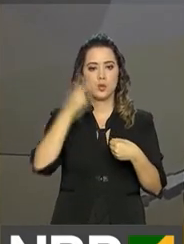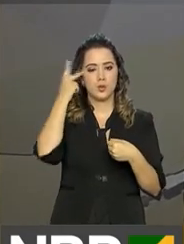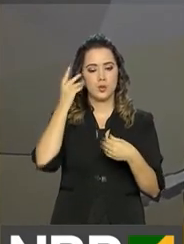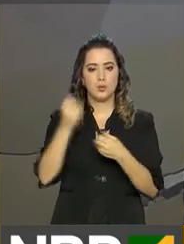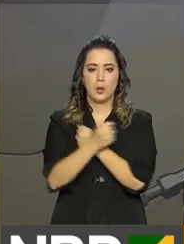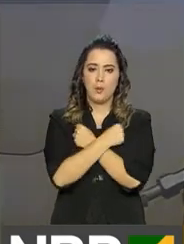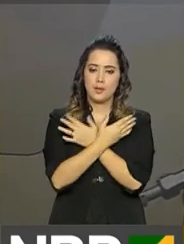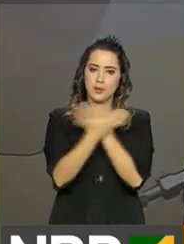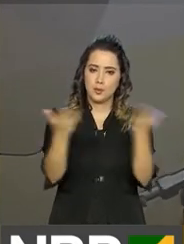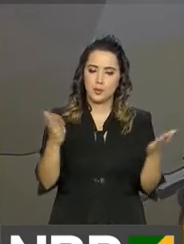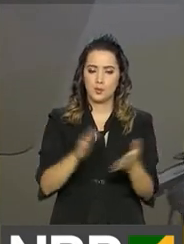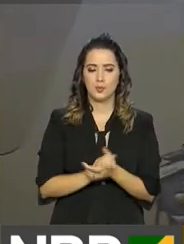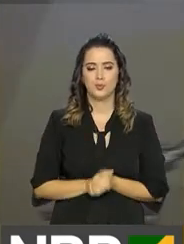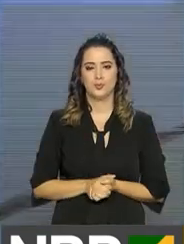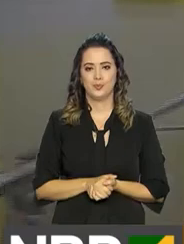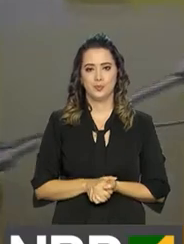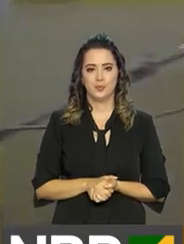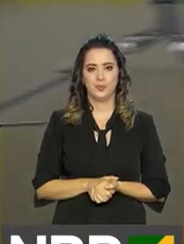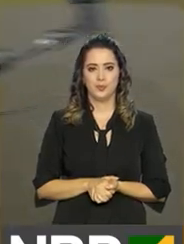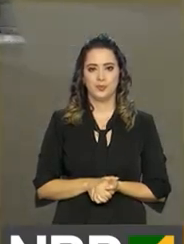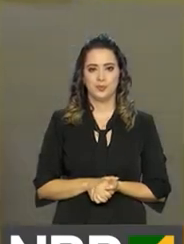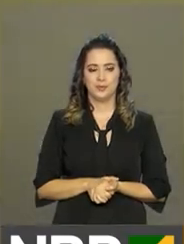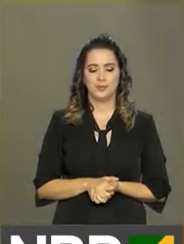dando um abraço a todos. Muito obrigado a vocês.